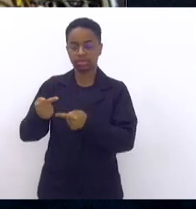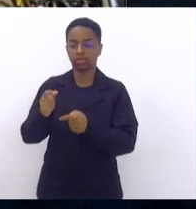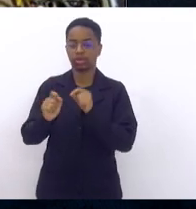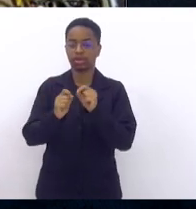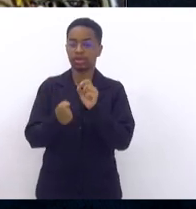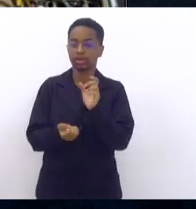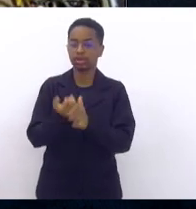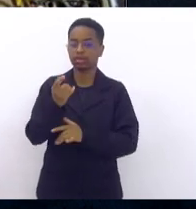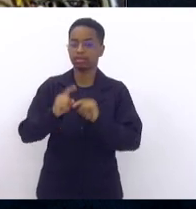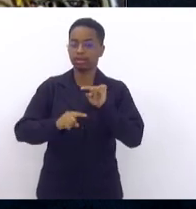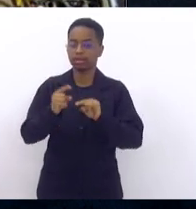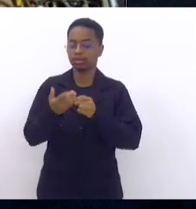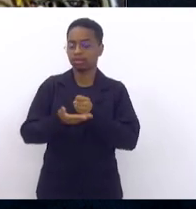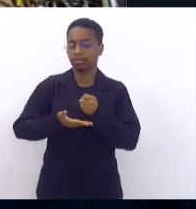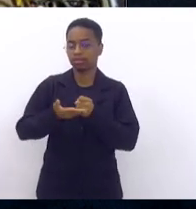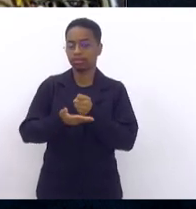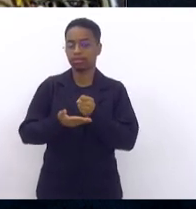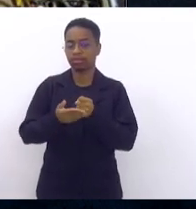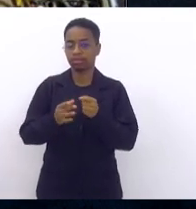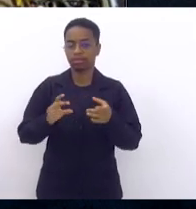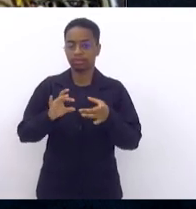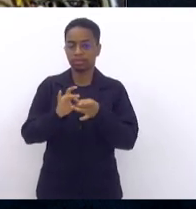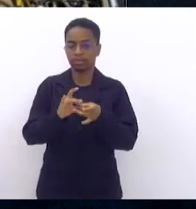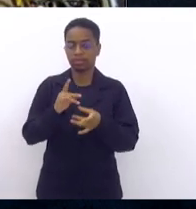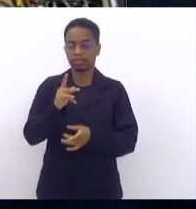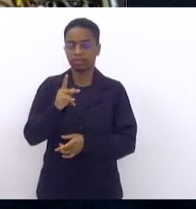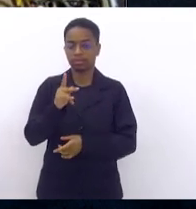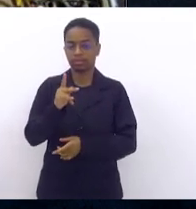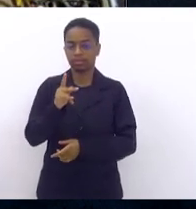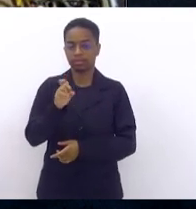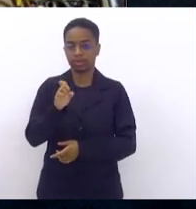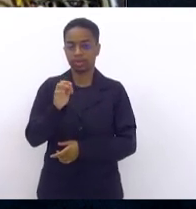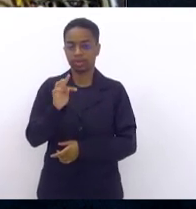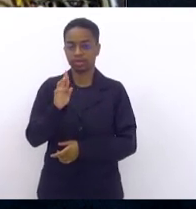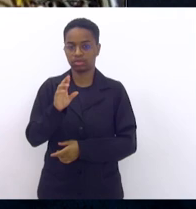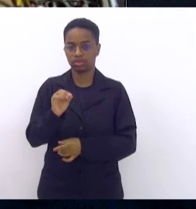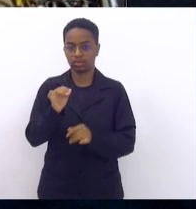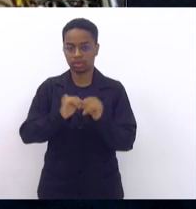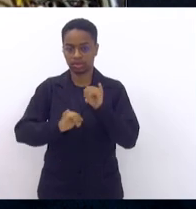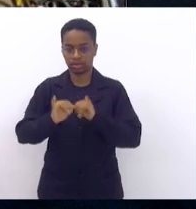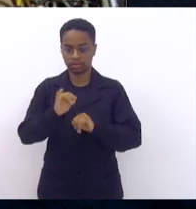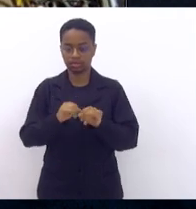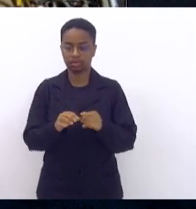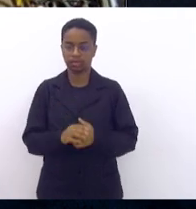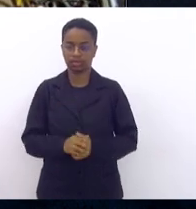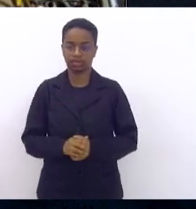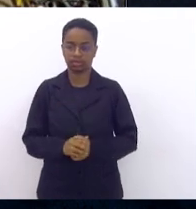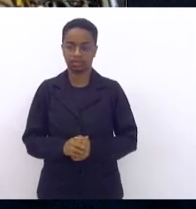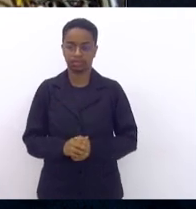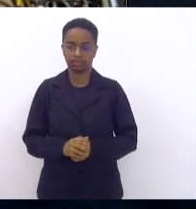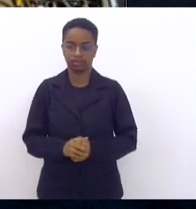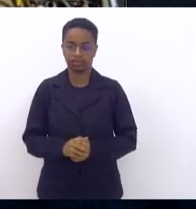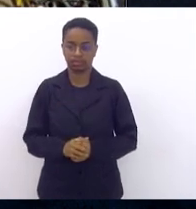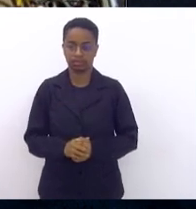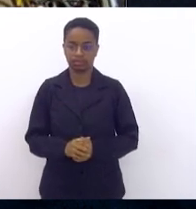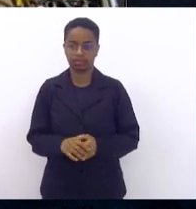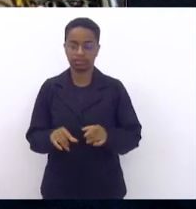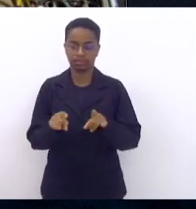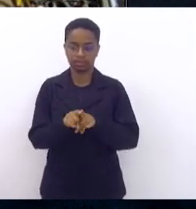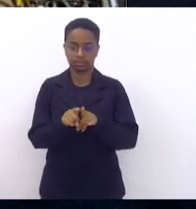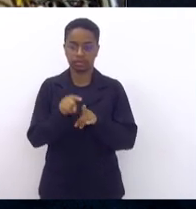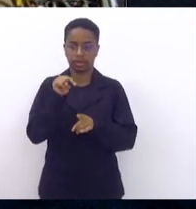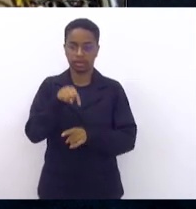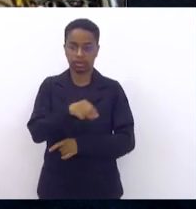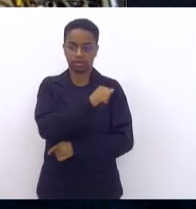matéria-prima para a petroquímica E aí passando também para o próximo slide no Rio de Janeiro